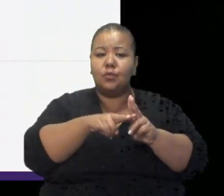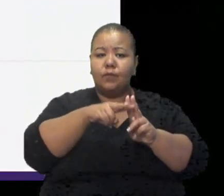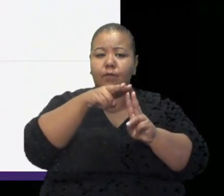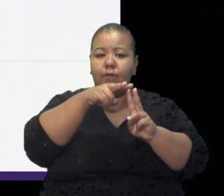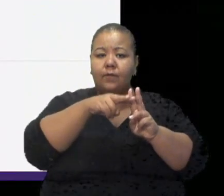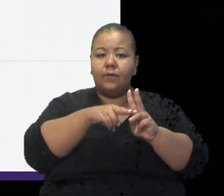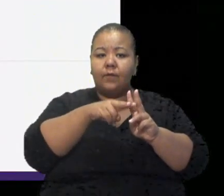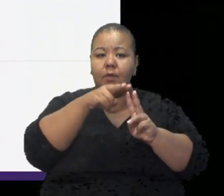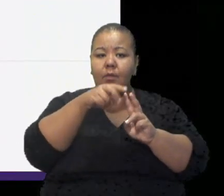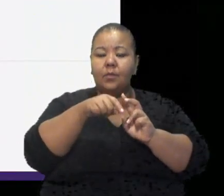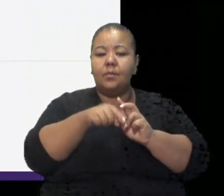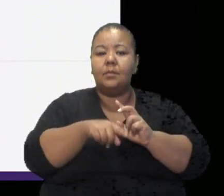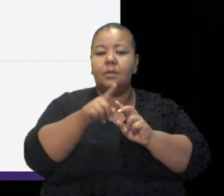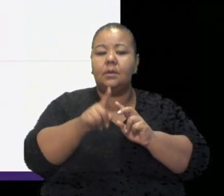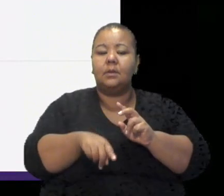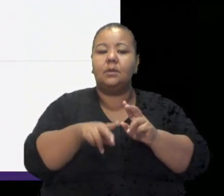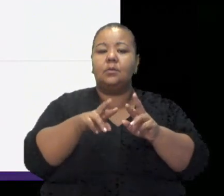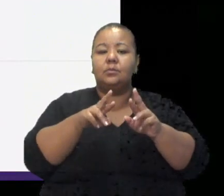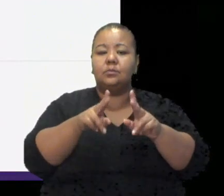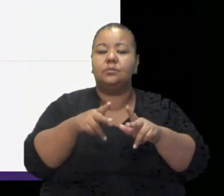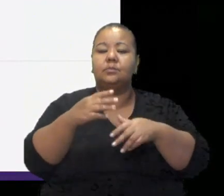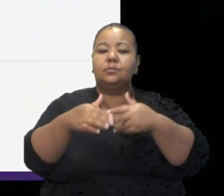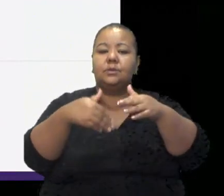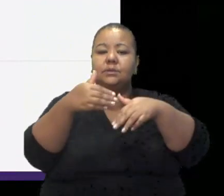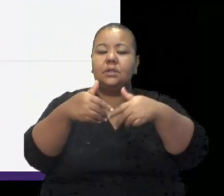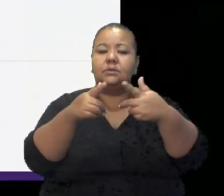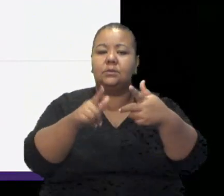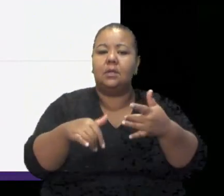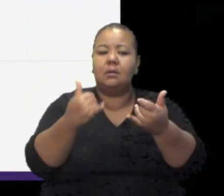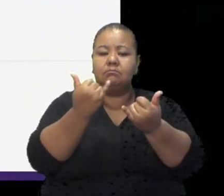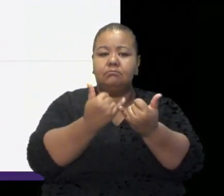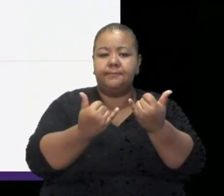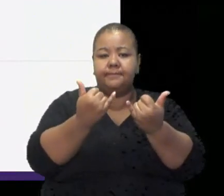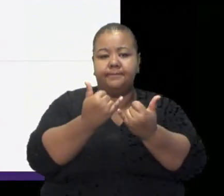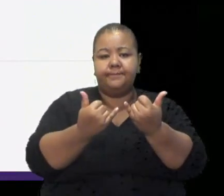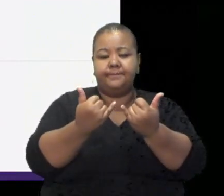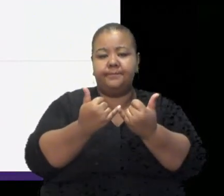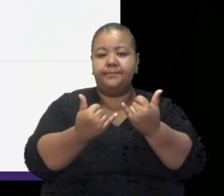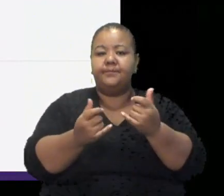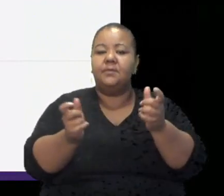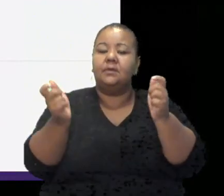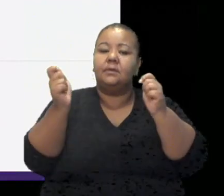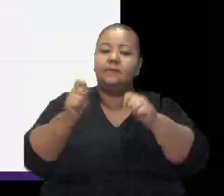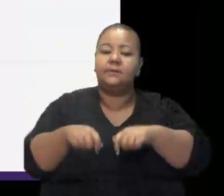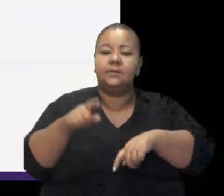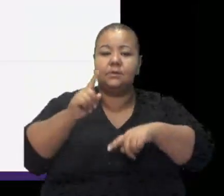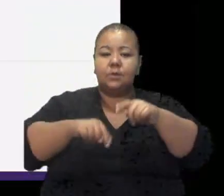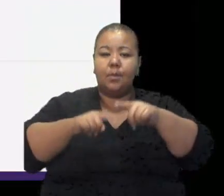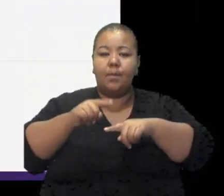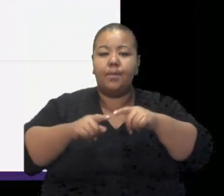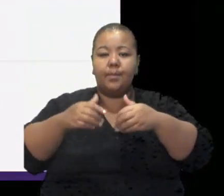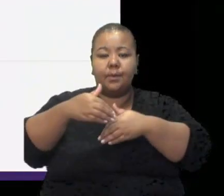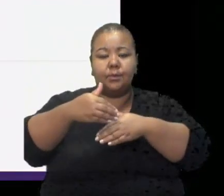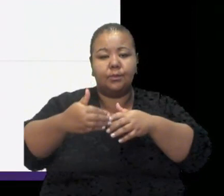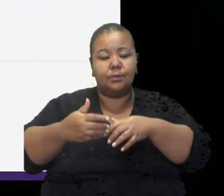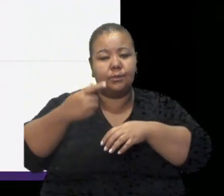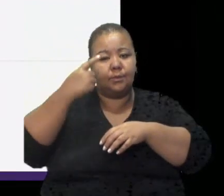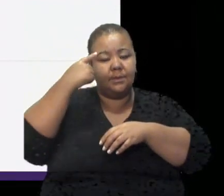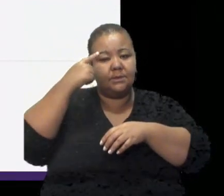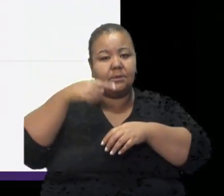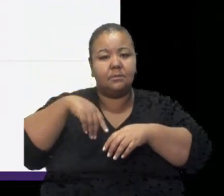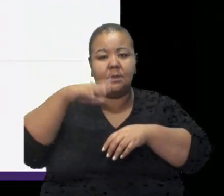similar, muito rotineira. Então, quando a gente fala de eficiência por produto, eu estou pensando em alta eficiência e